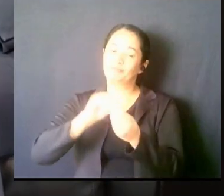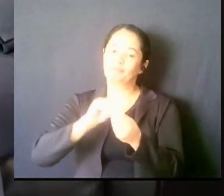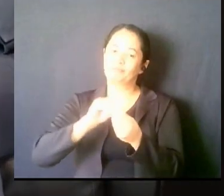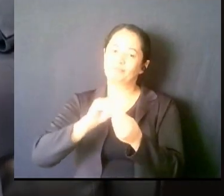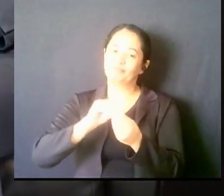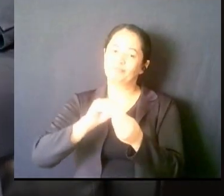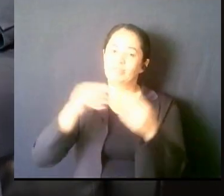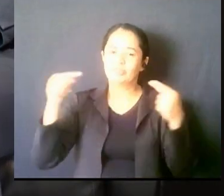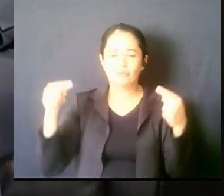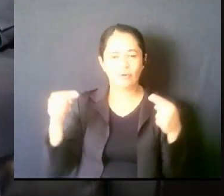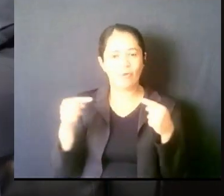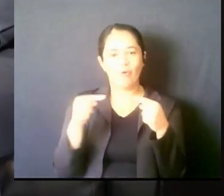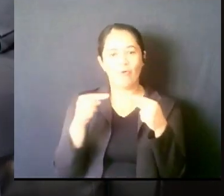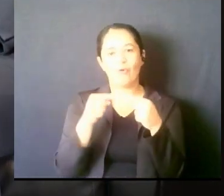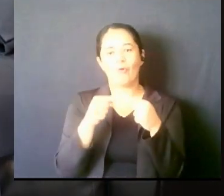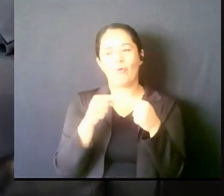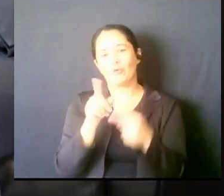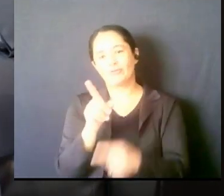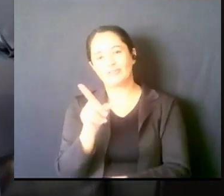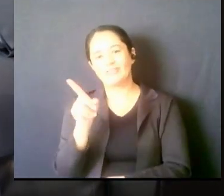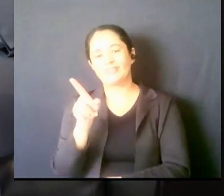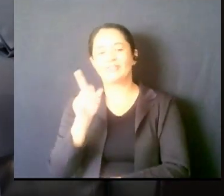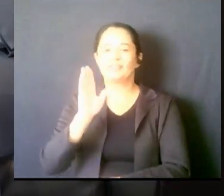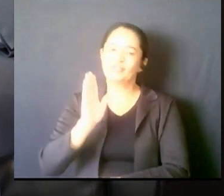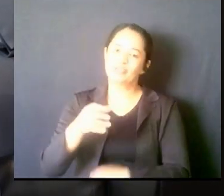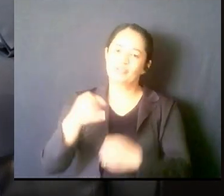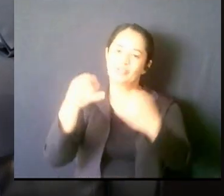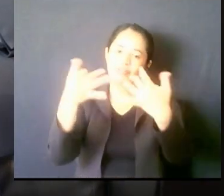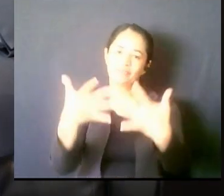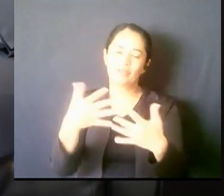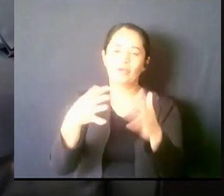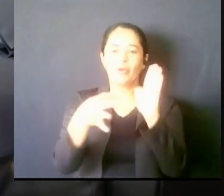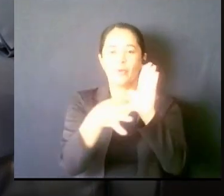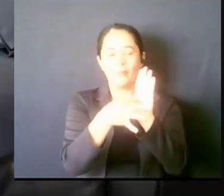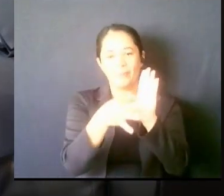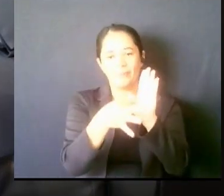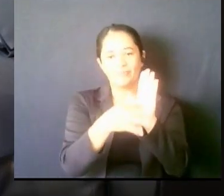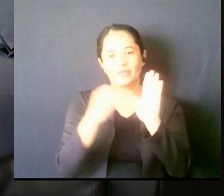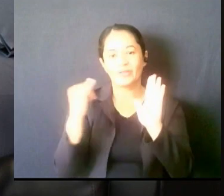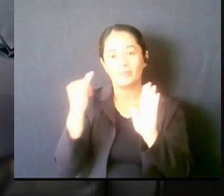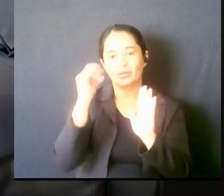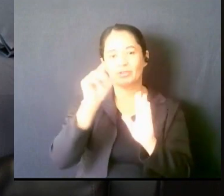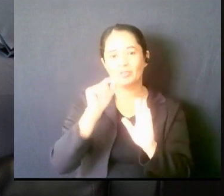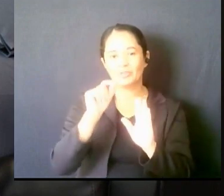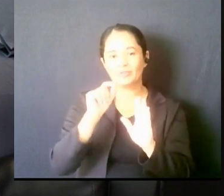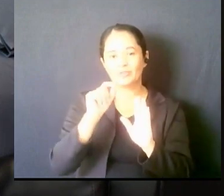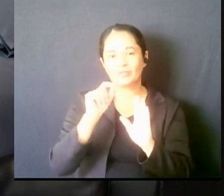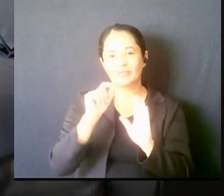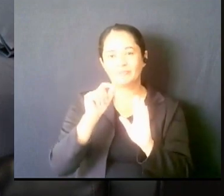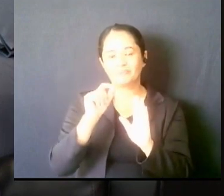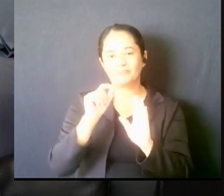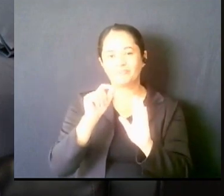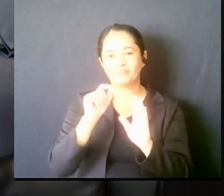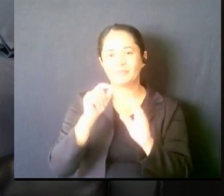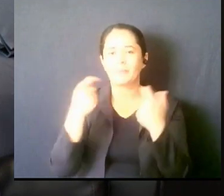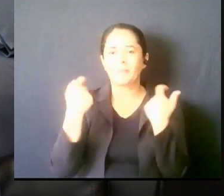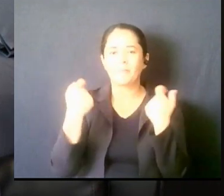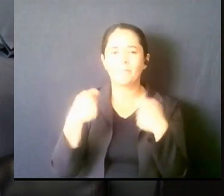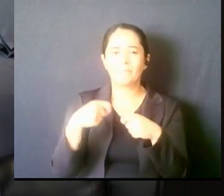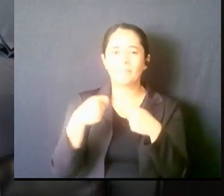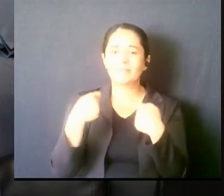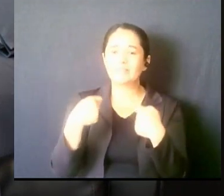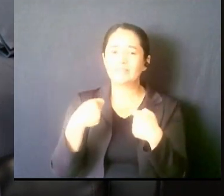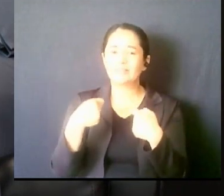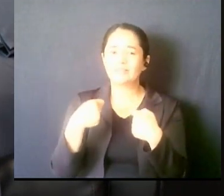que o Rodolfo falou, e eu acho também muito importante que se restabeleça e seja contínuo o programa de